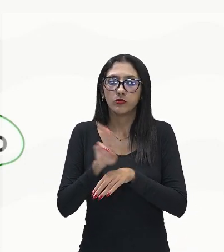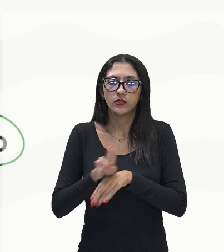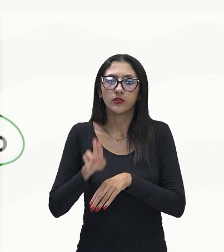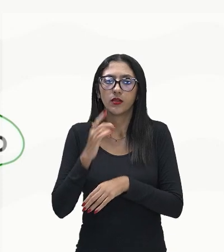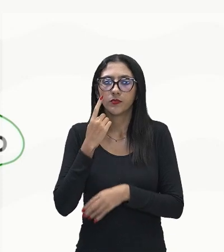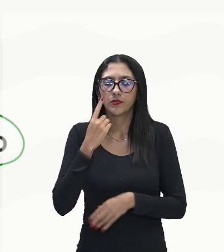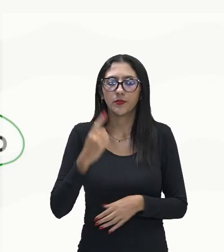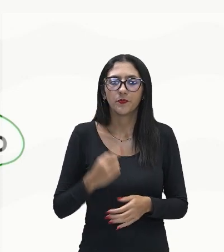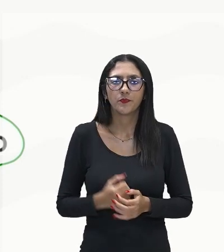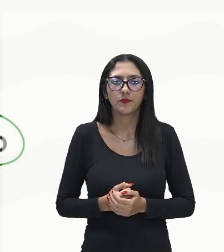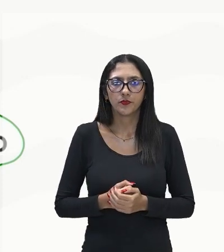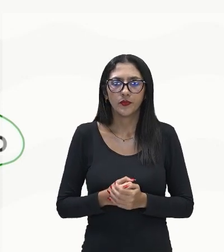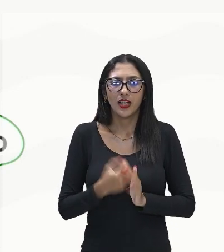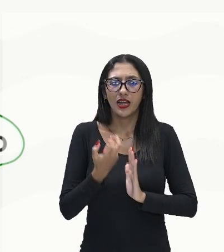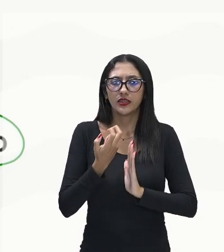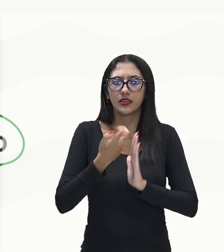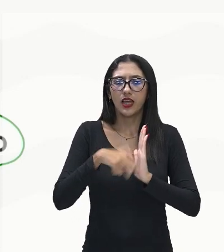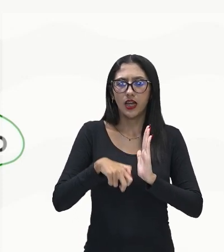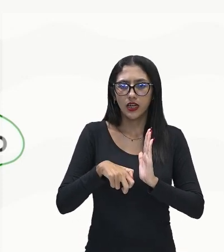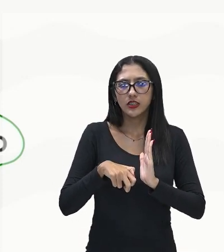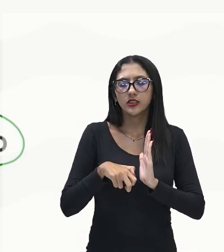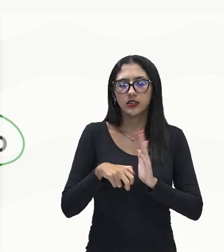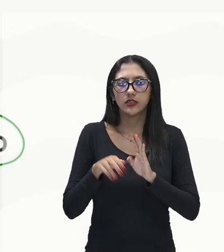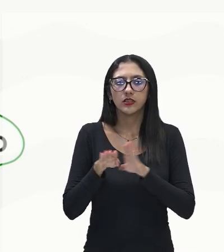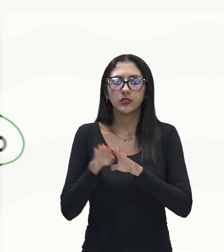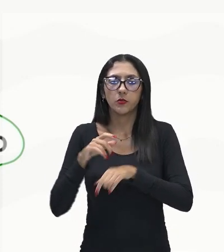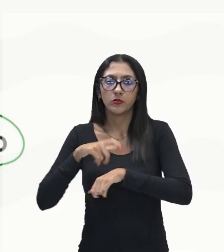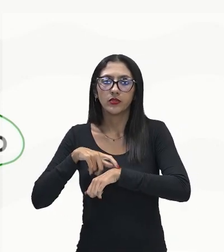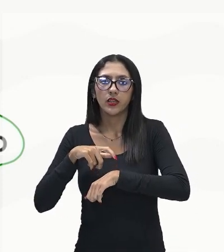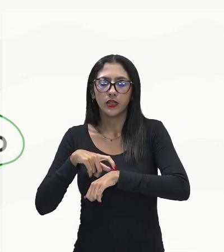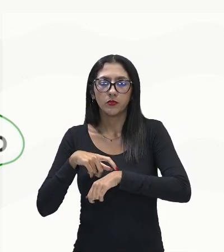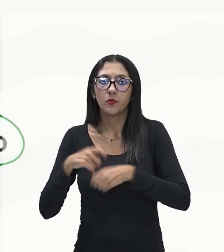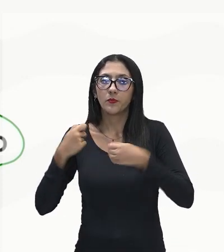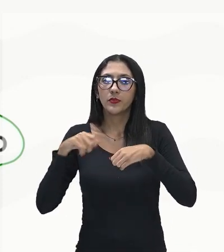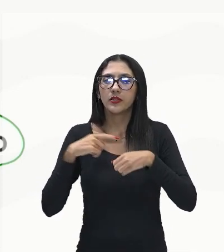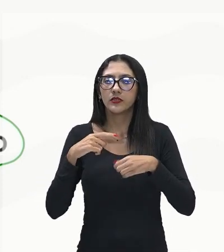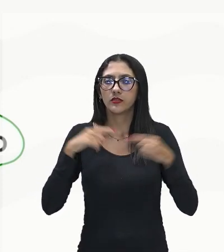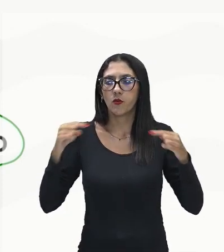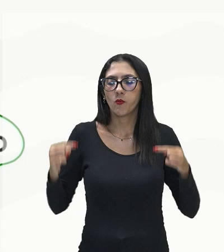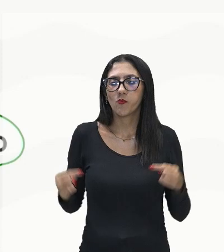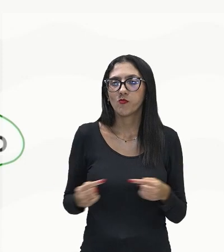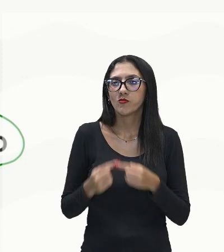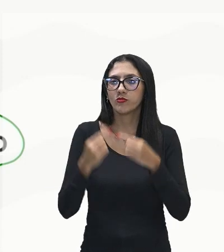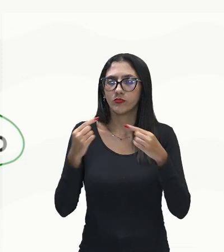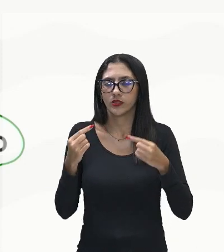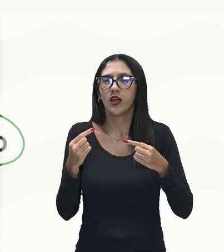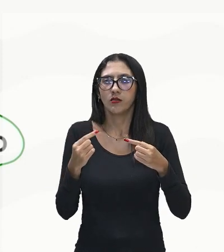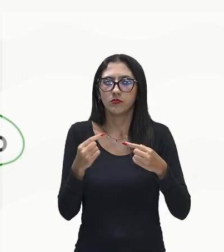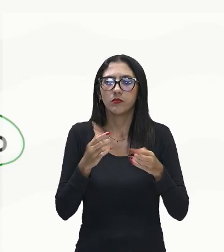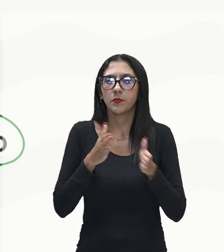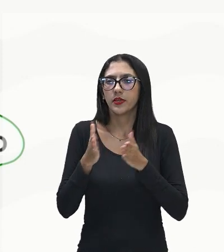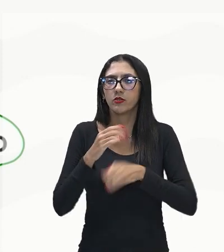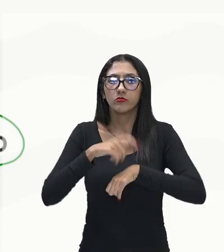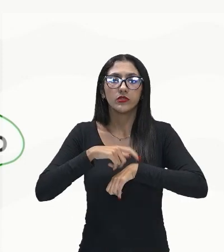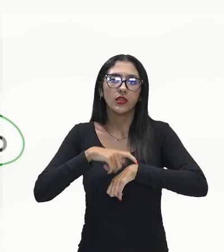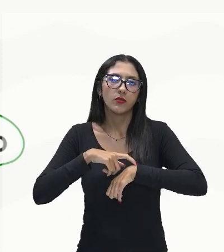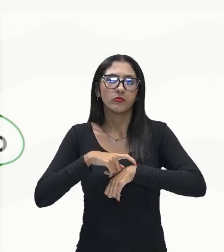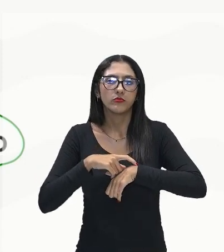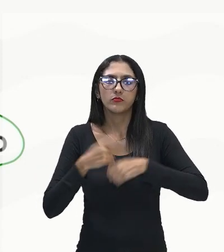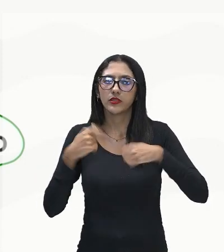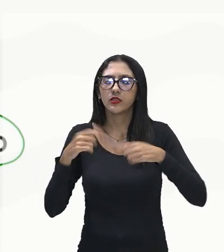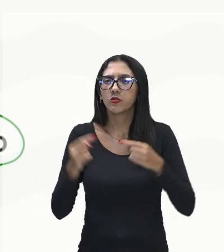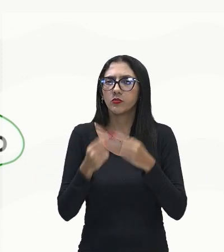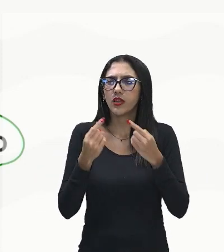e capital, taxa de juros e tempo, aliás, tem que estar sempre na mesma unidade de tempo.